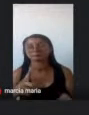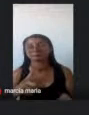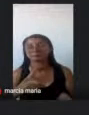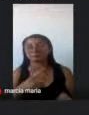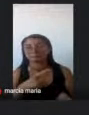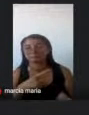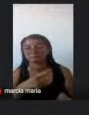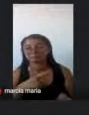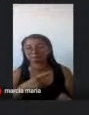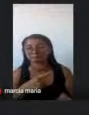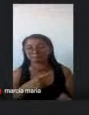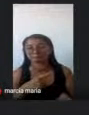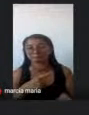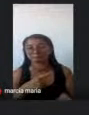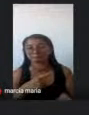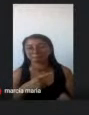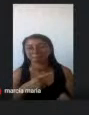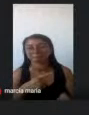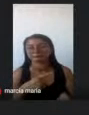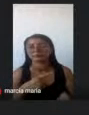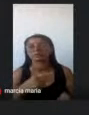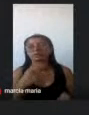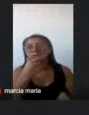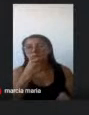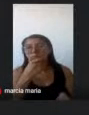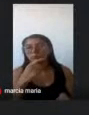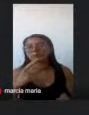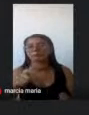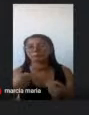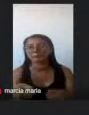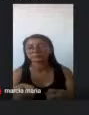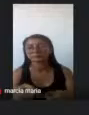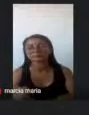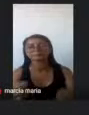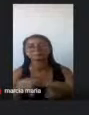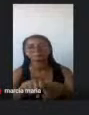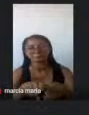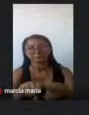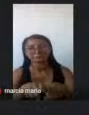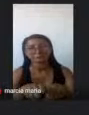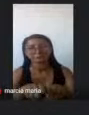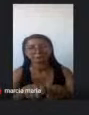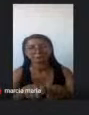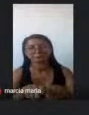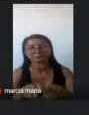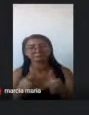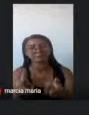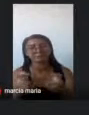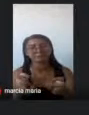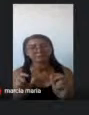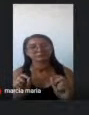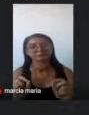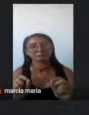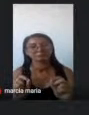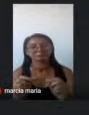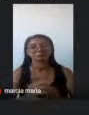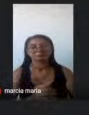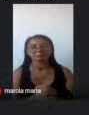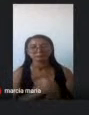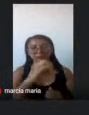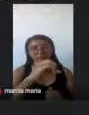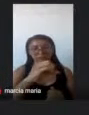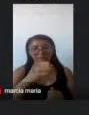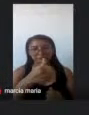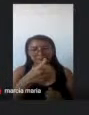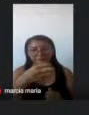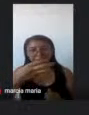nós temos que trazer esse homem para junto dessa mulher durante o pré-natal. Mas o que é que nós visualizamos? De 913